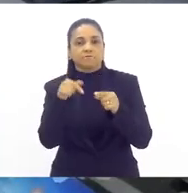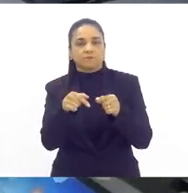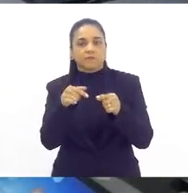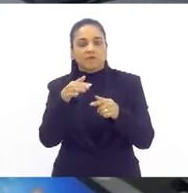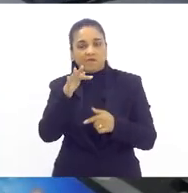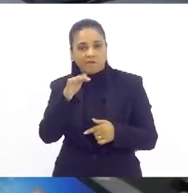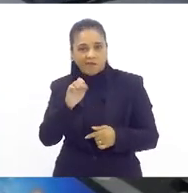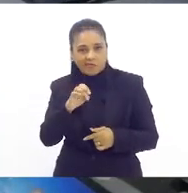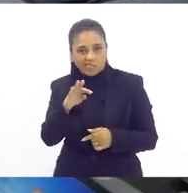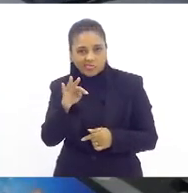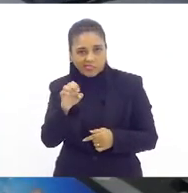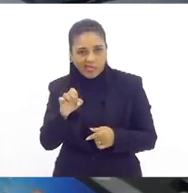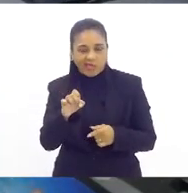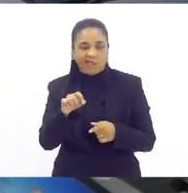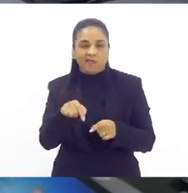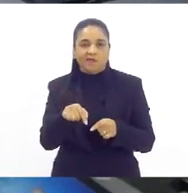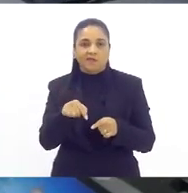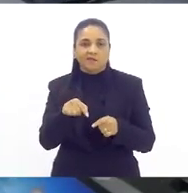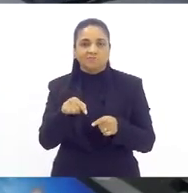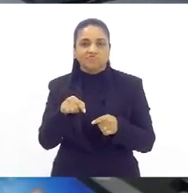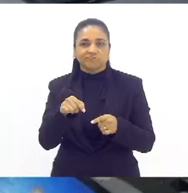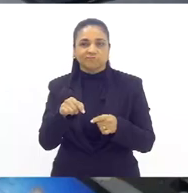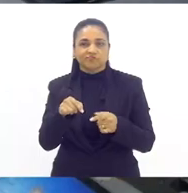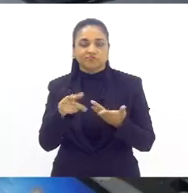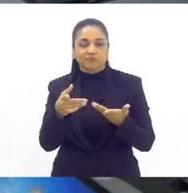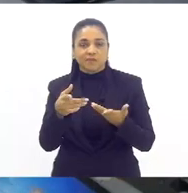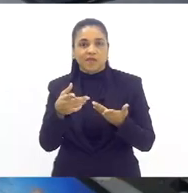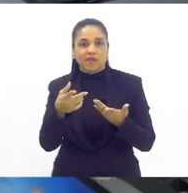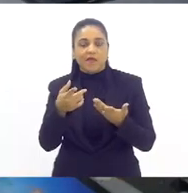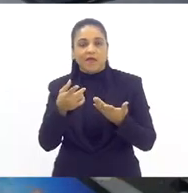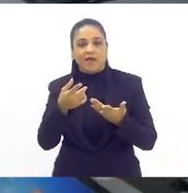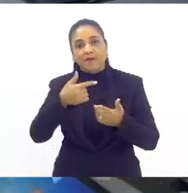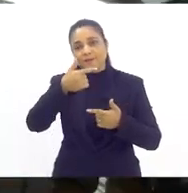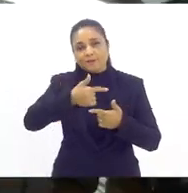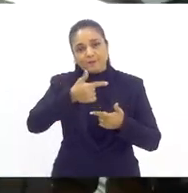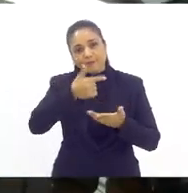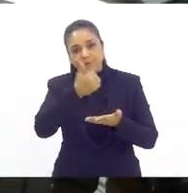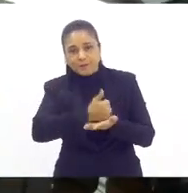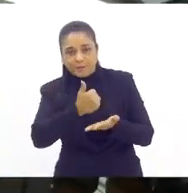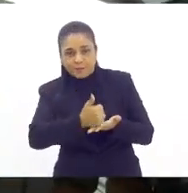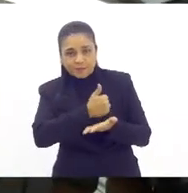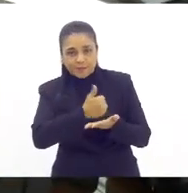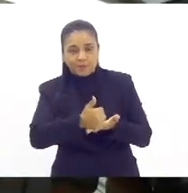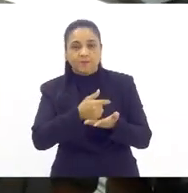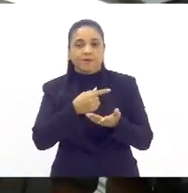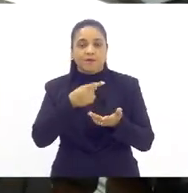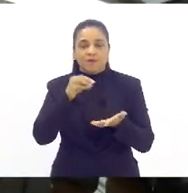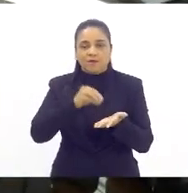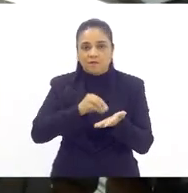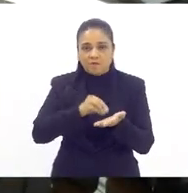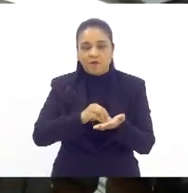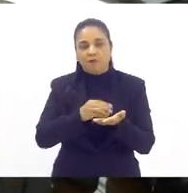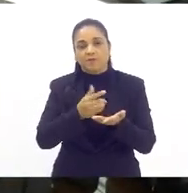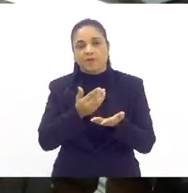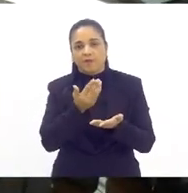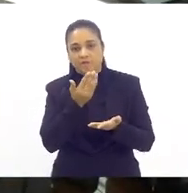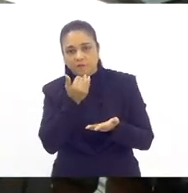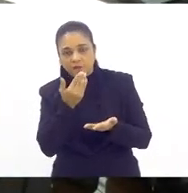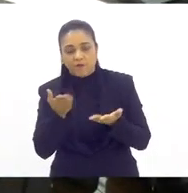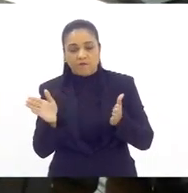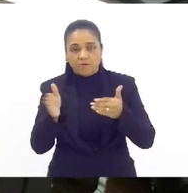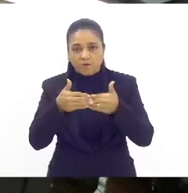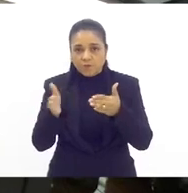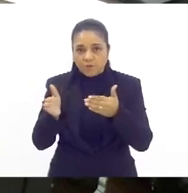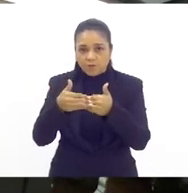a Faetec Ah o sucateamento porque a descontinidade na oferta de refeições a fechamento de